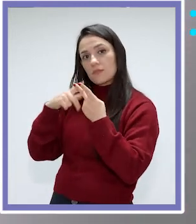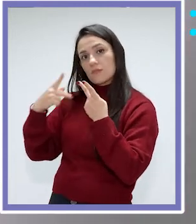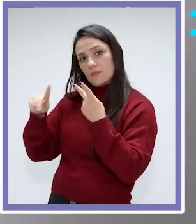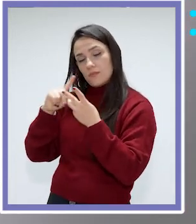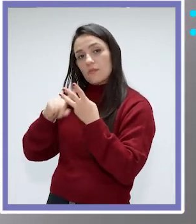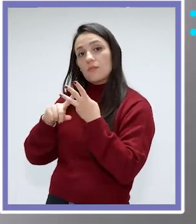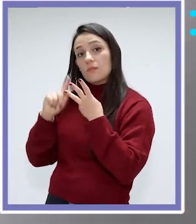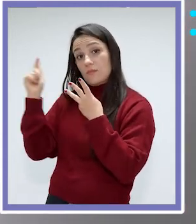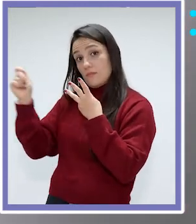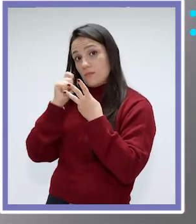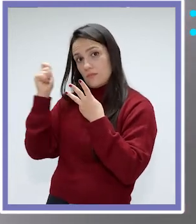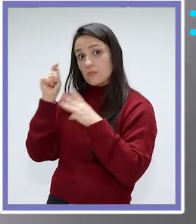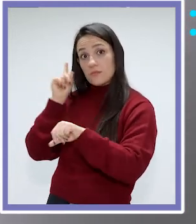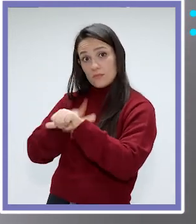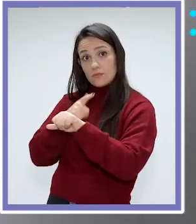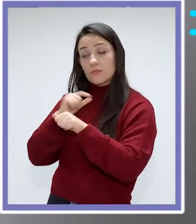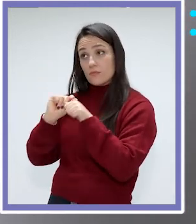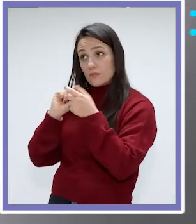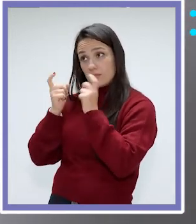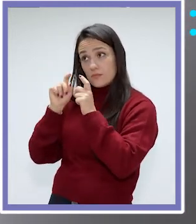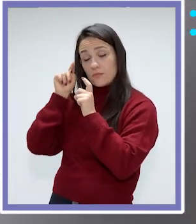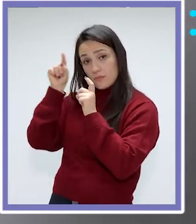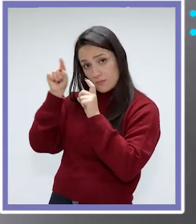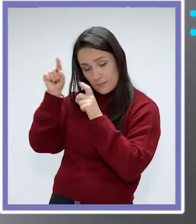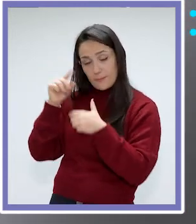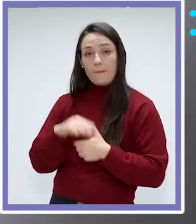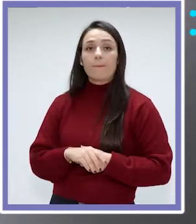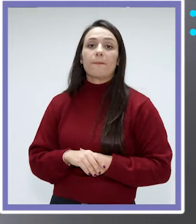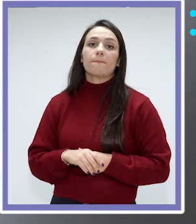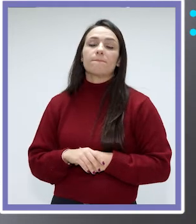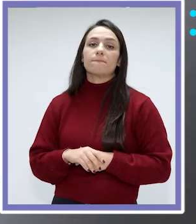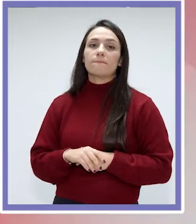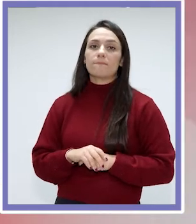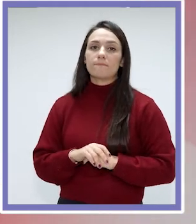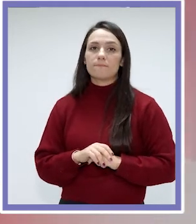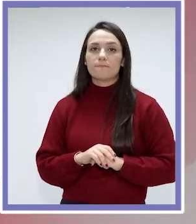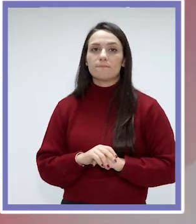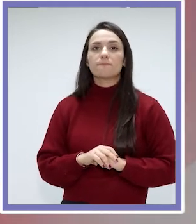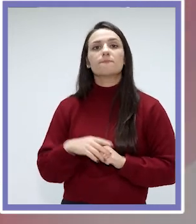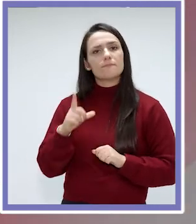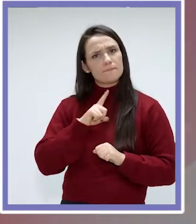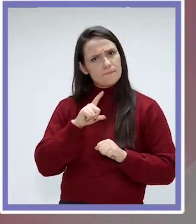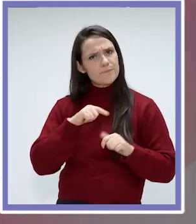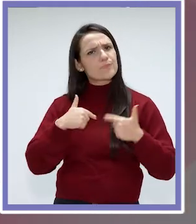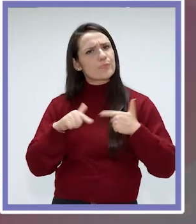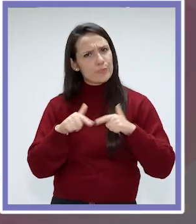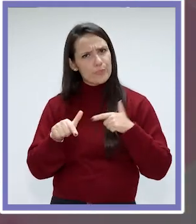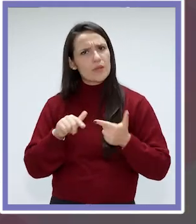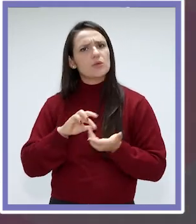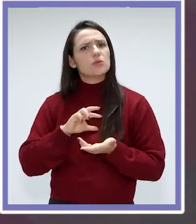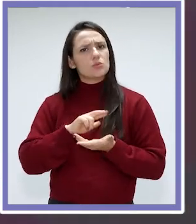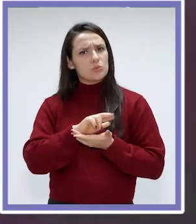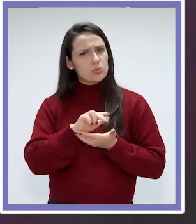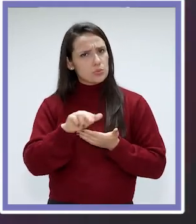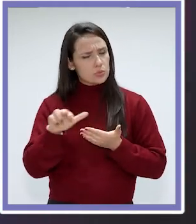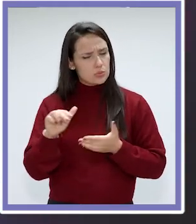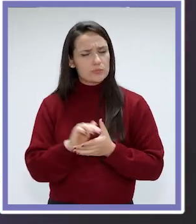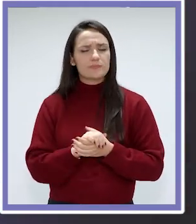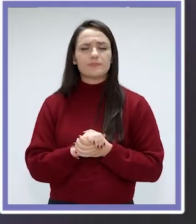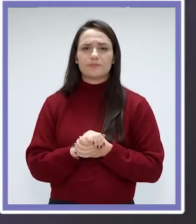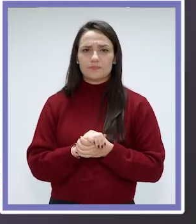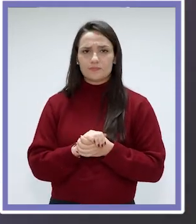na Argentina, a pauta das mesas de trabalho, que no grupo de trabalho, né, são todos os 3